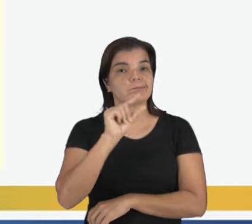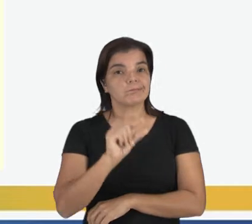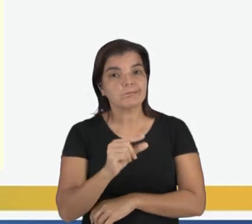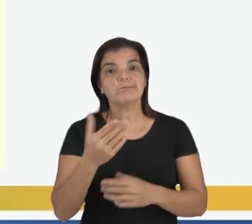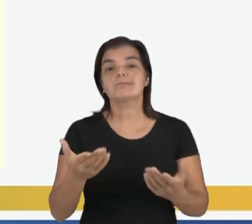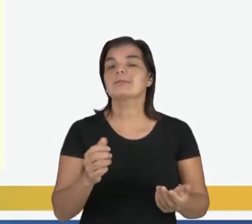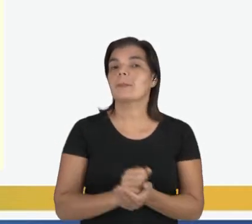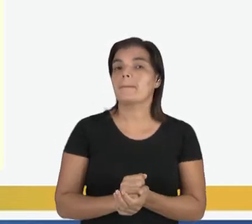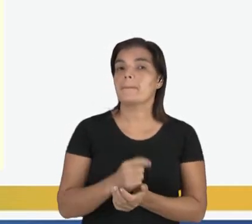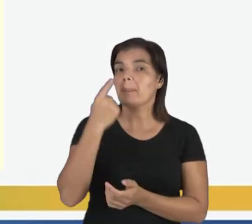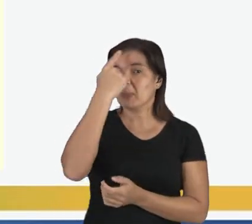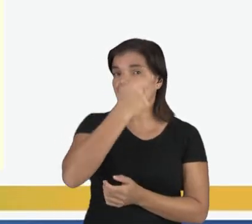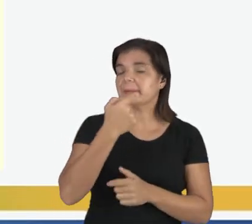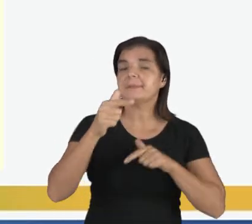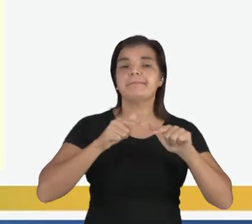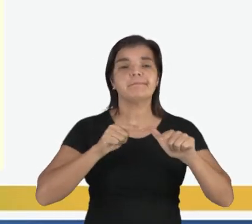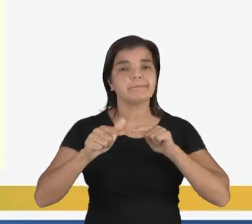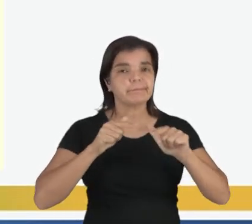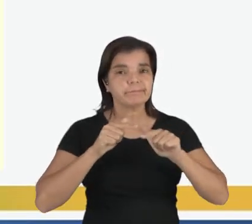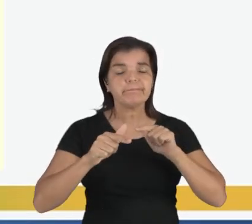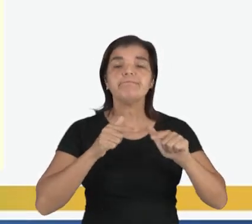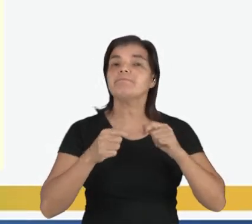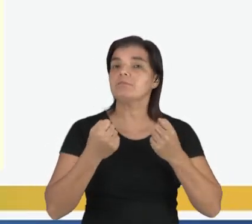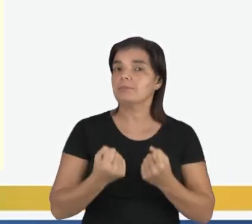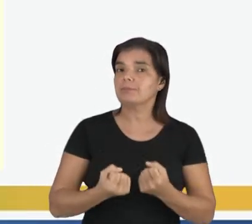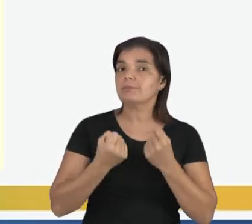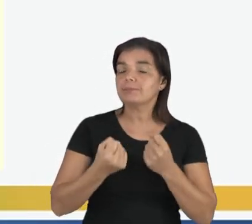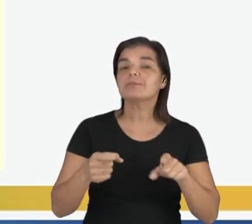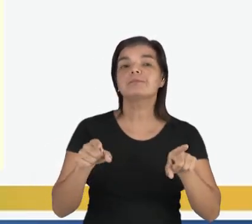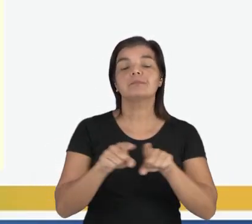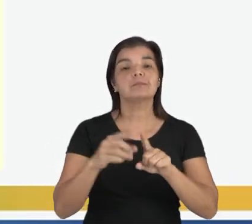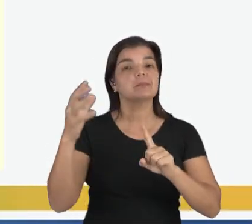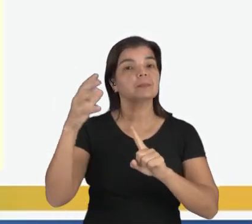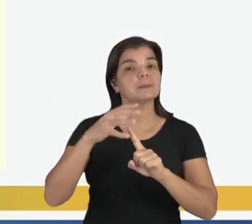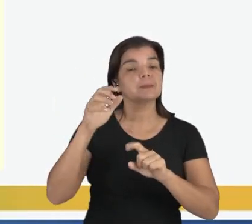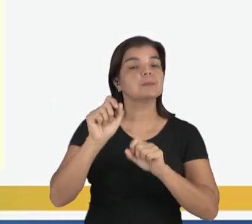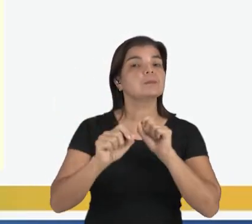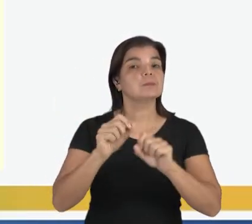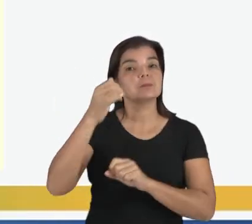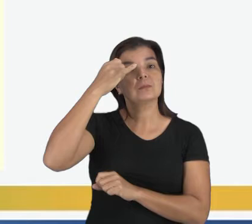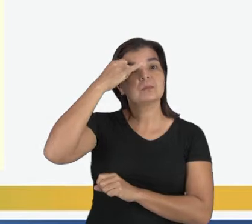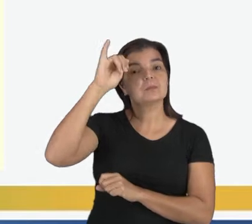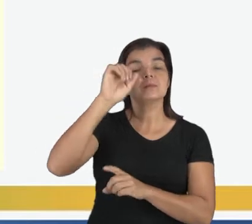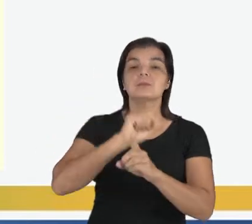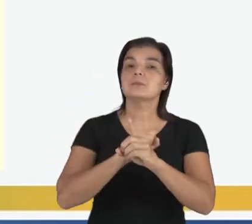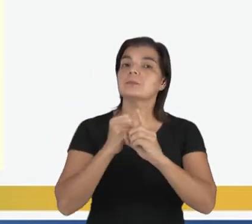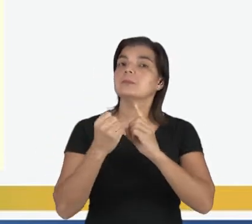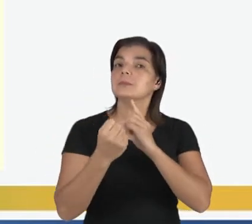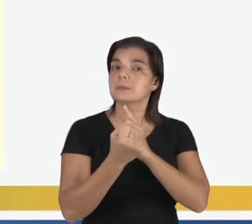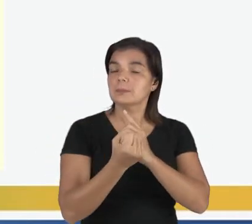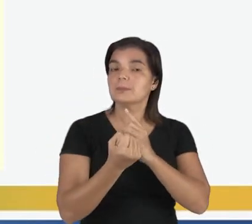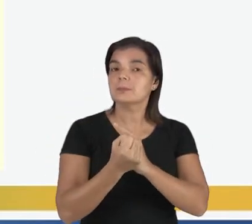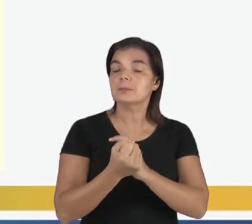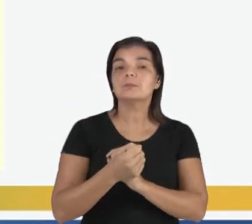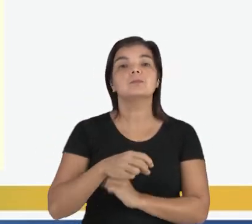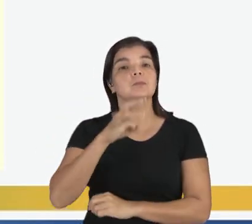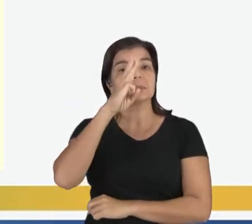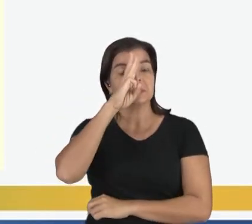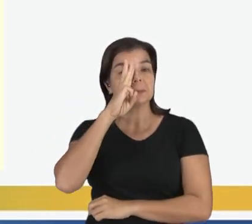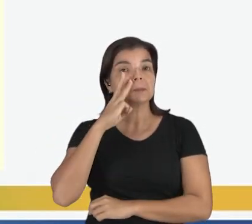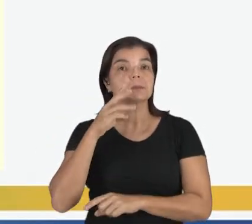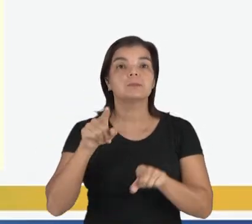salários, longas jornadas de trabalho, e aí a gente tem a influência também de ideias socialistas, né, como ideias aí de